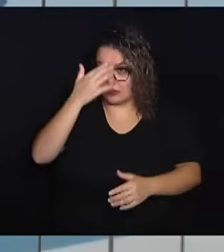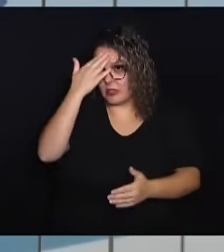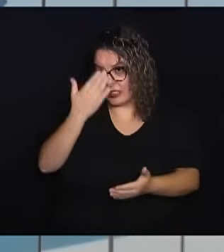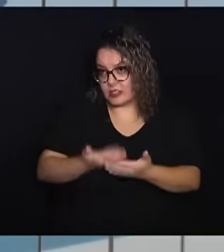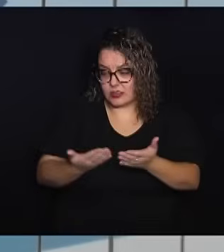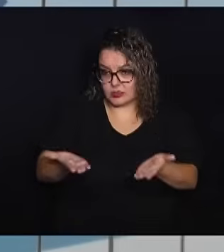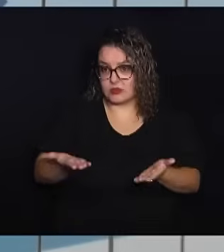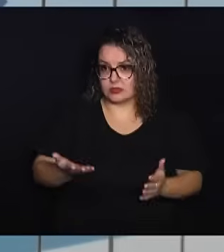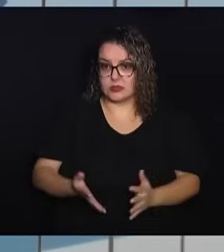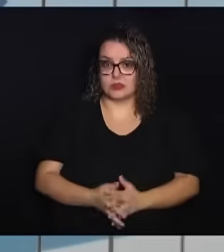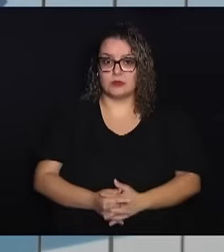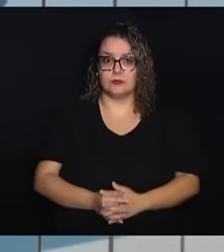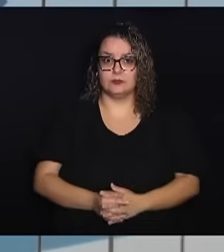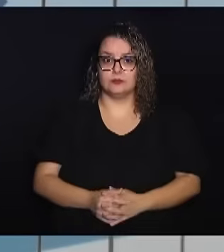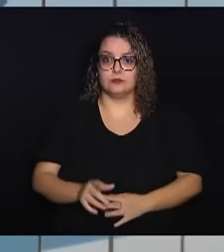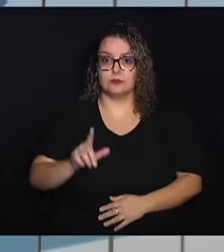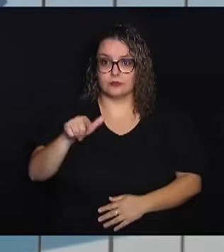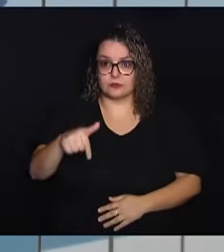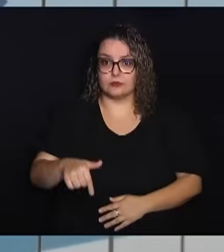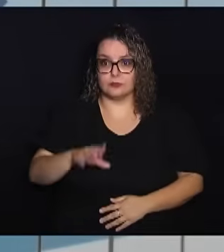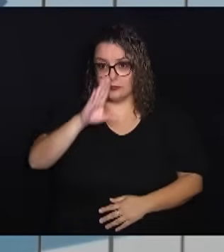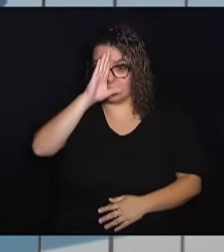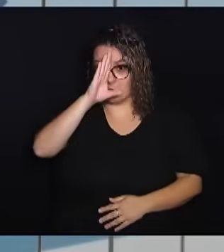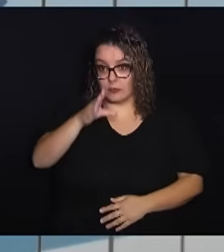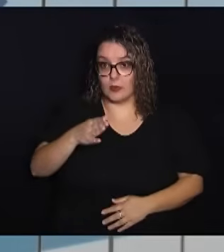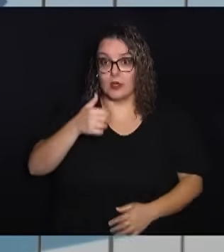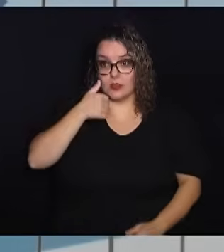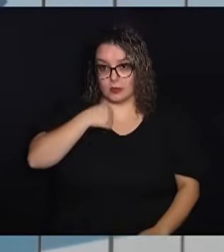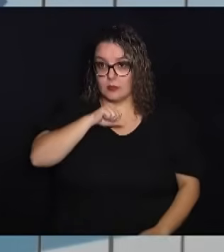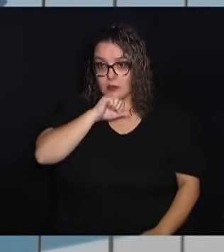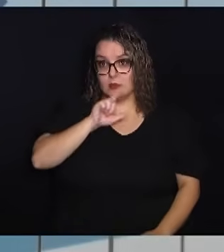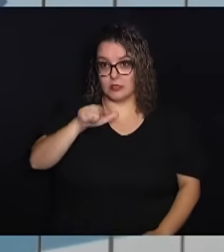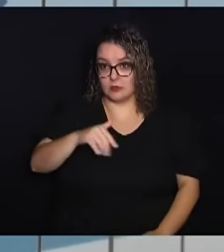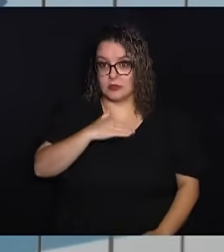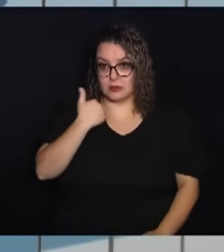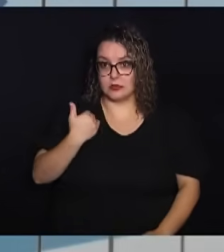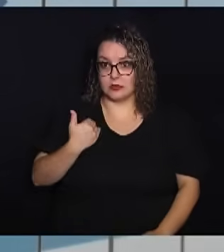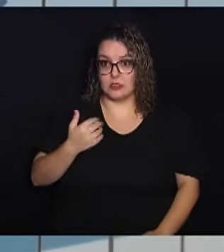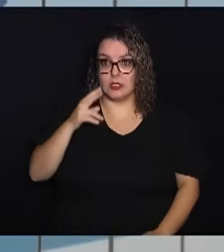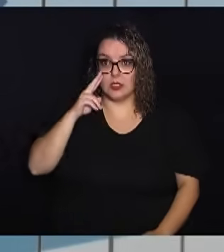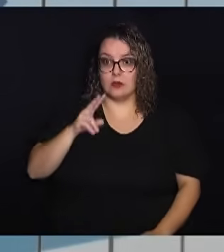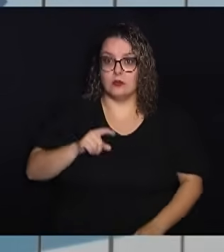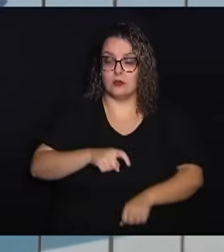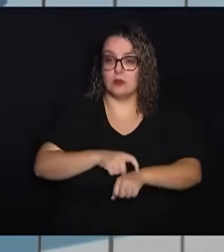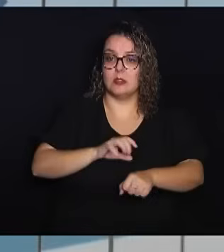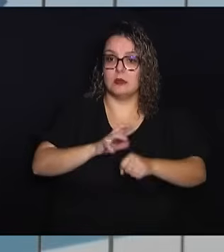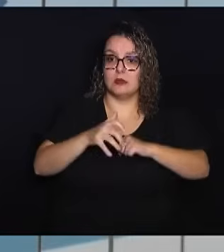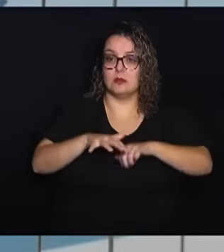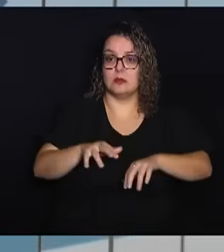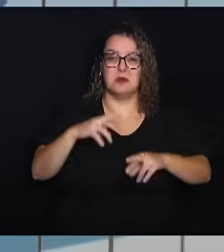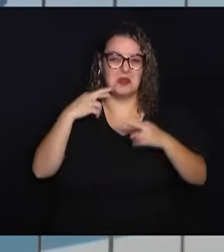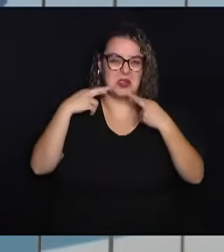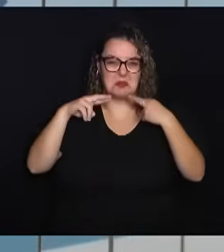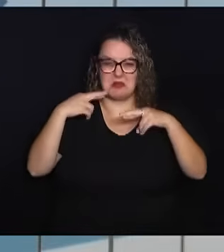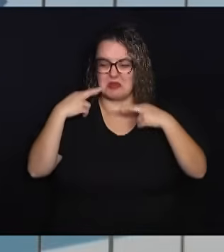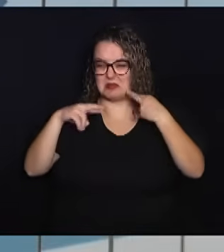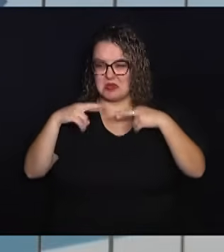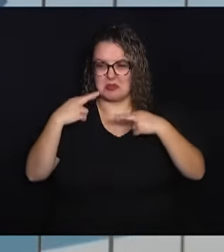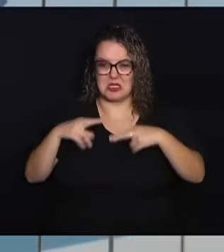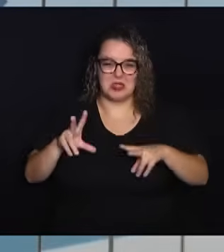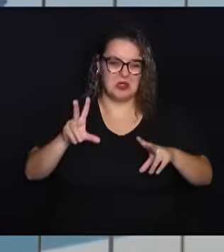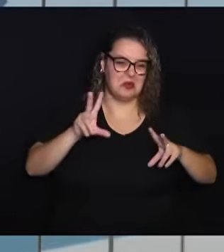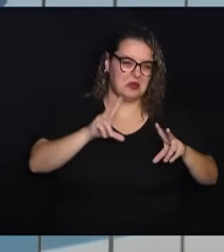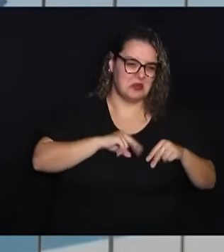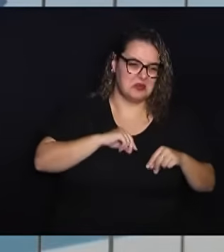assim, depois que eu principalmente com essa questão da minha mãe, eu vi que durante a pandemia eu reclamava muito. Poxa, eu